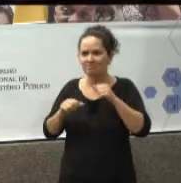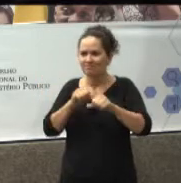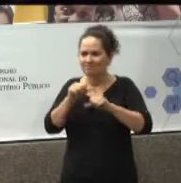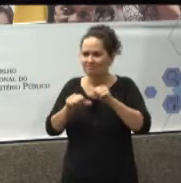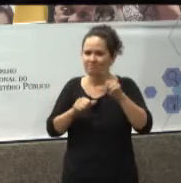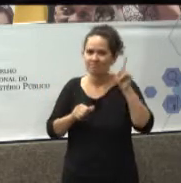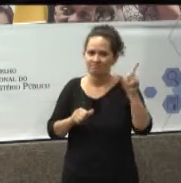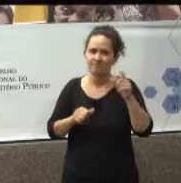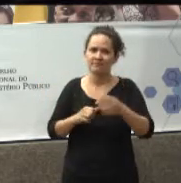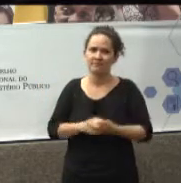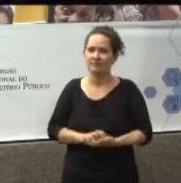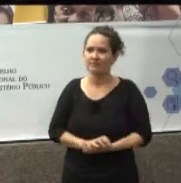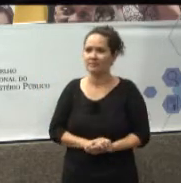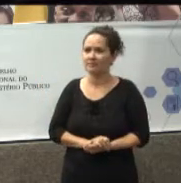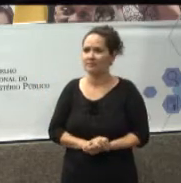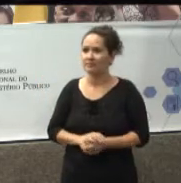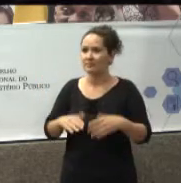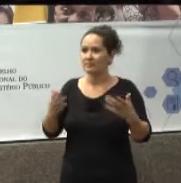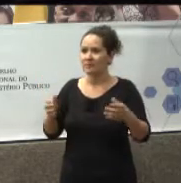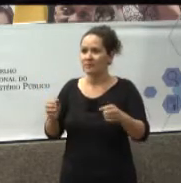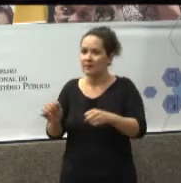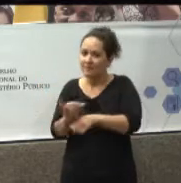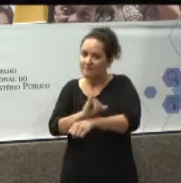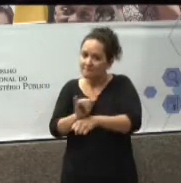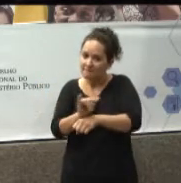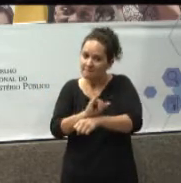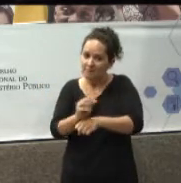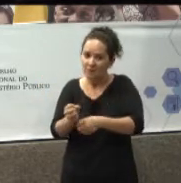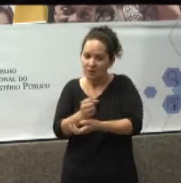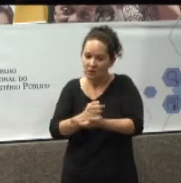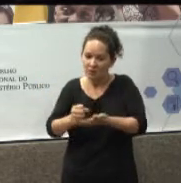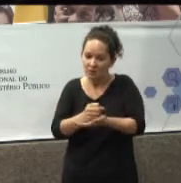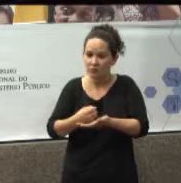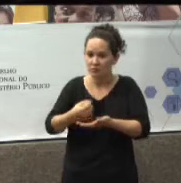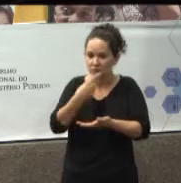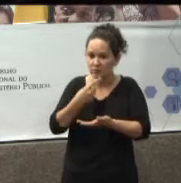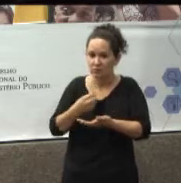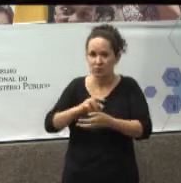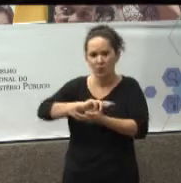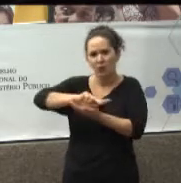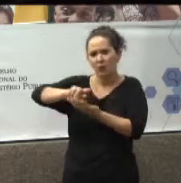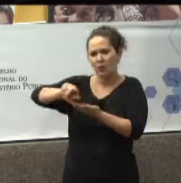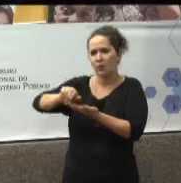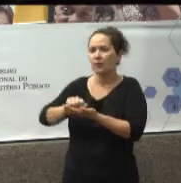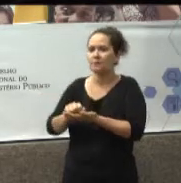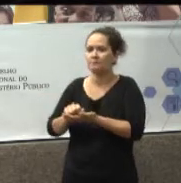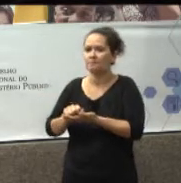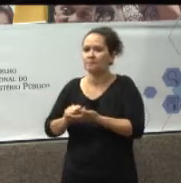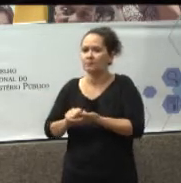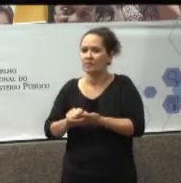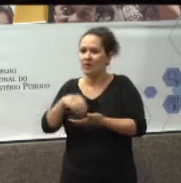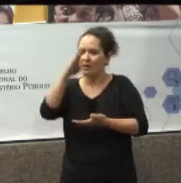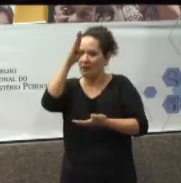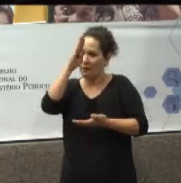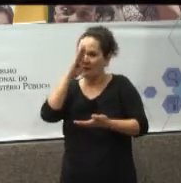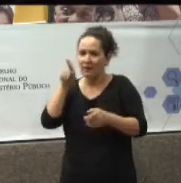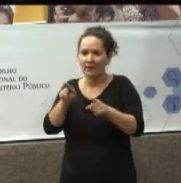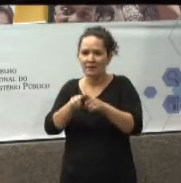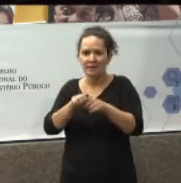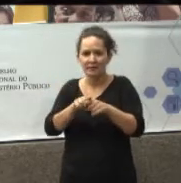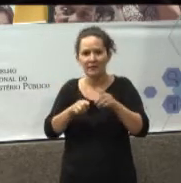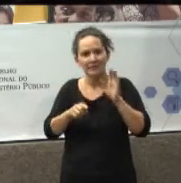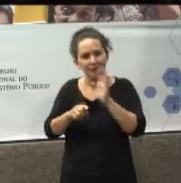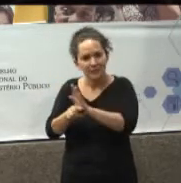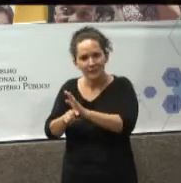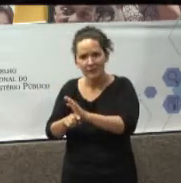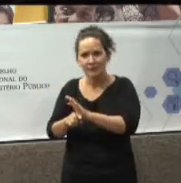isso aí ea estratégia antes a farmacêutica múltipla ela vai desde a mostra traz até patrocínio de congressos